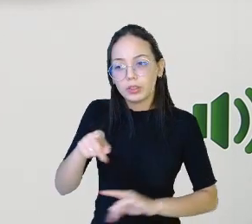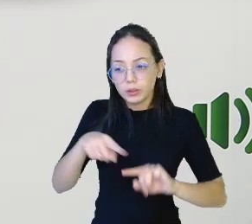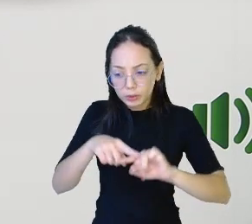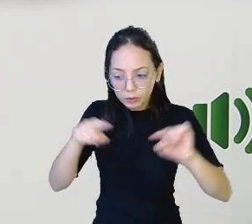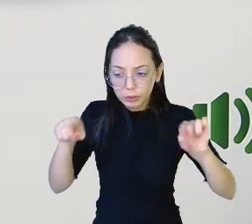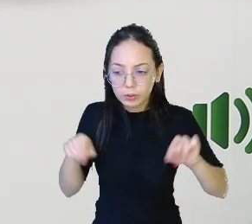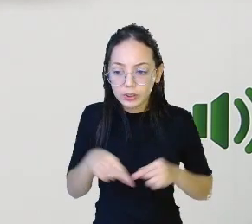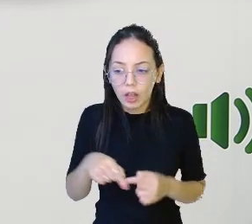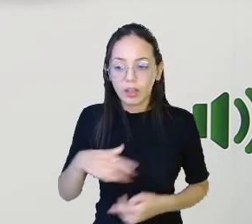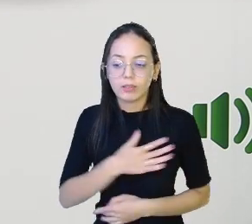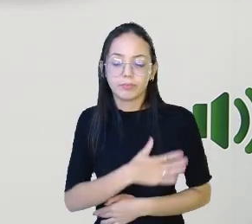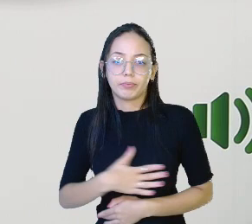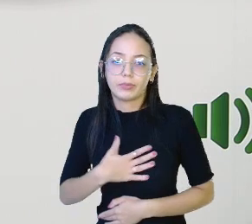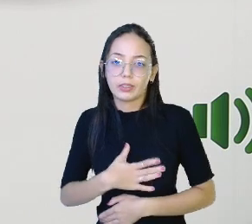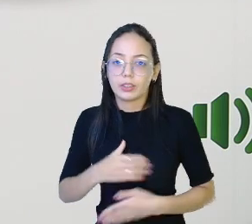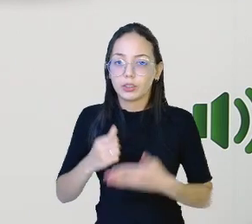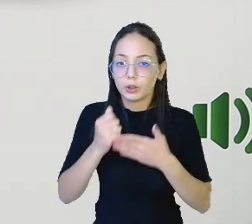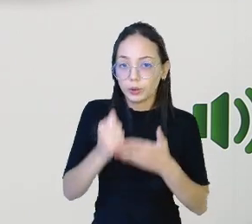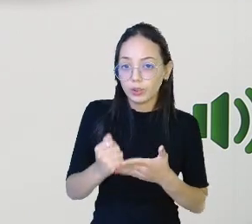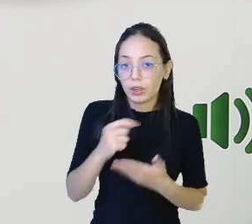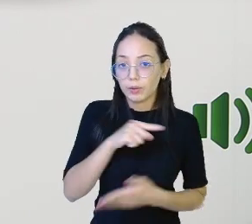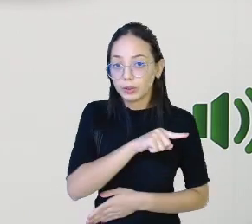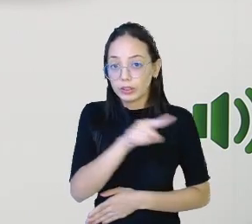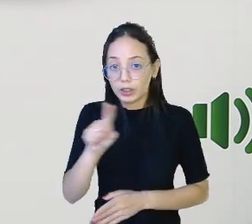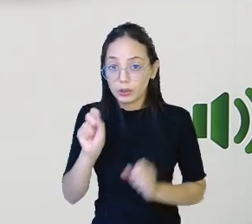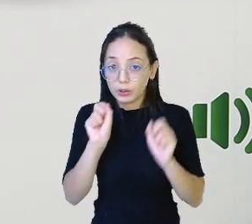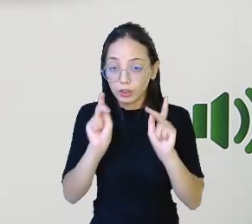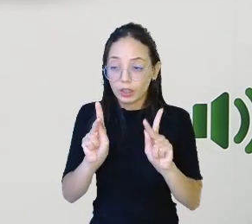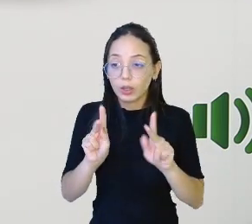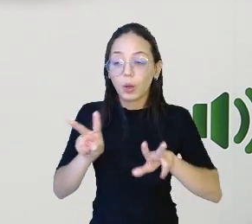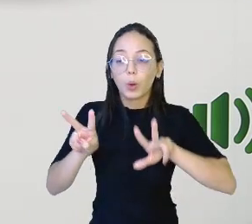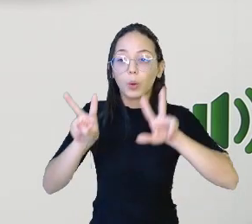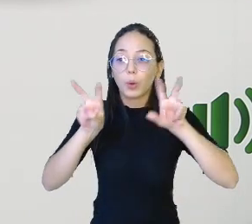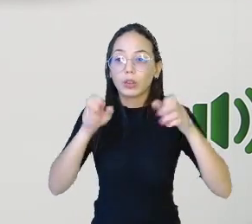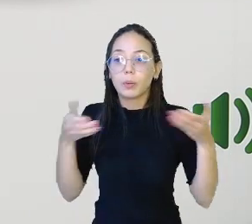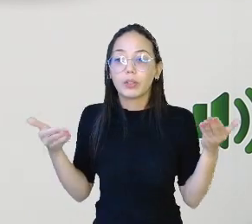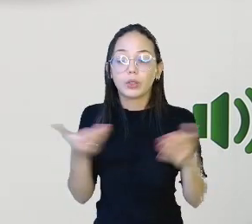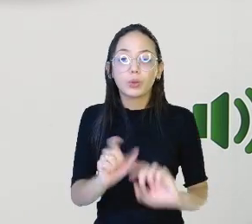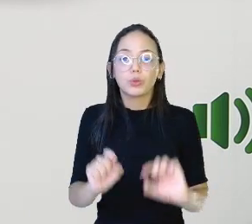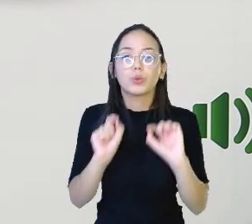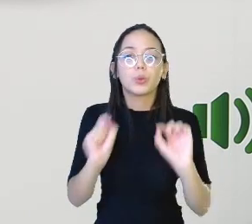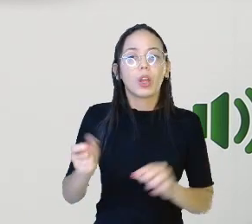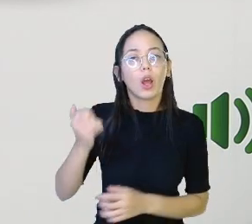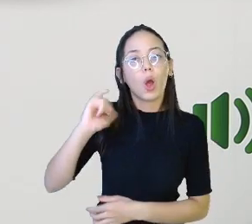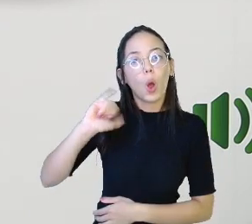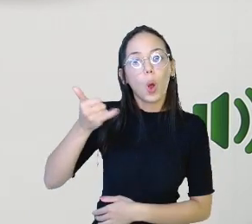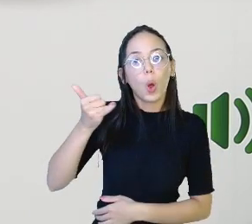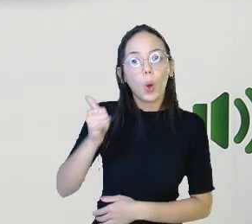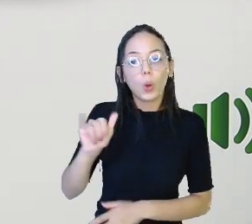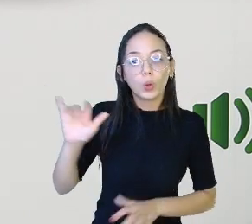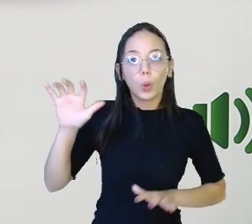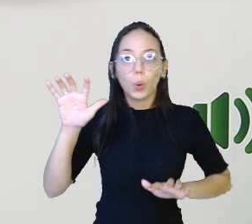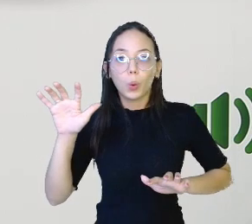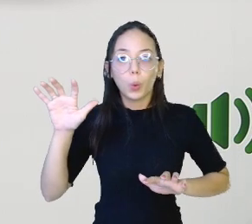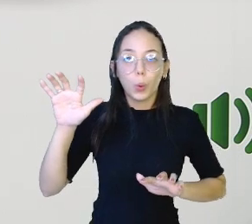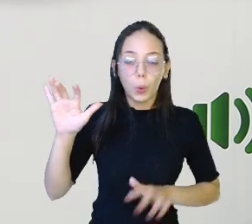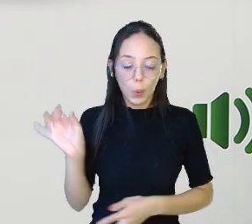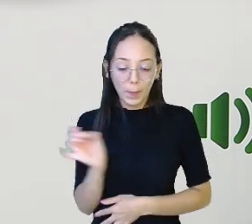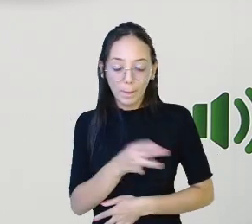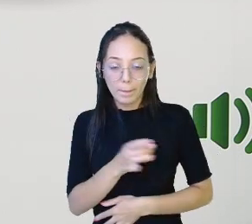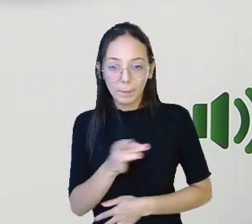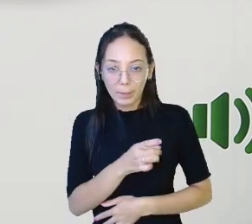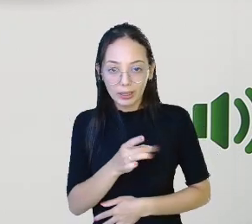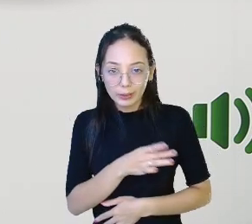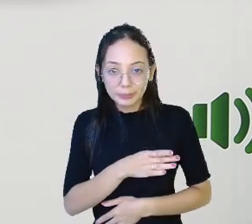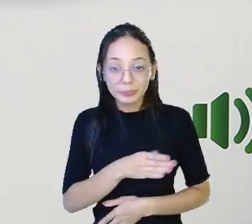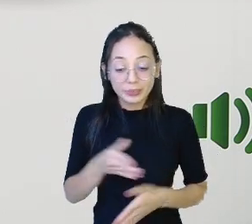o maior prazer em te ajudar. E o tema de hoje, que será Contos de Assombração, nós trabalharemos hoje e na